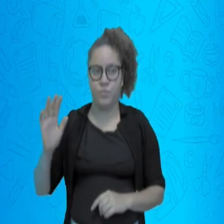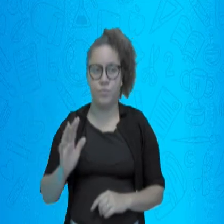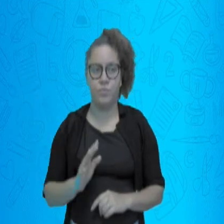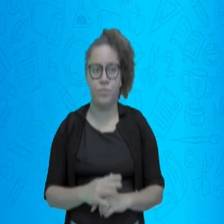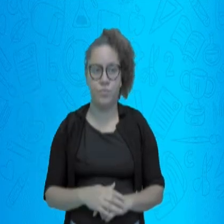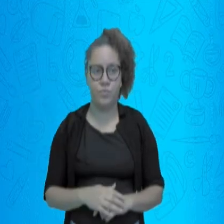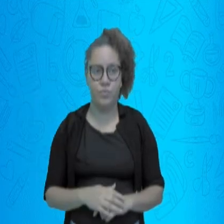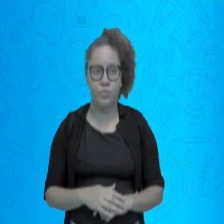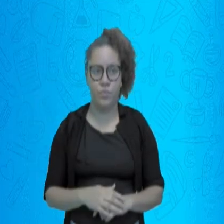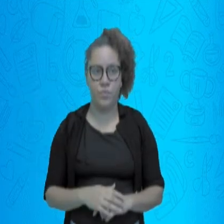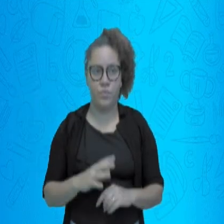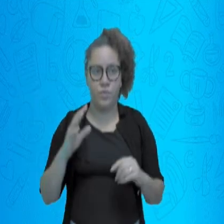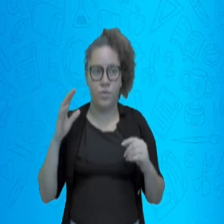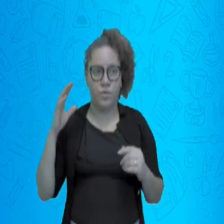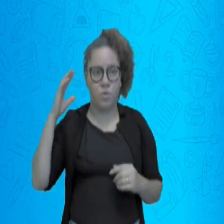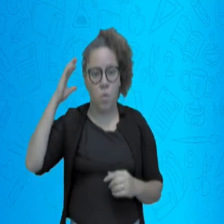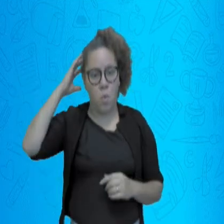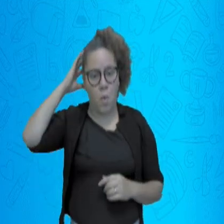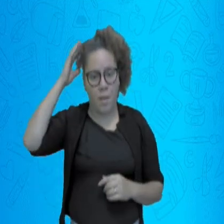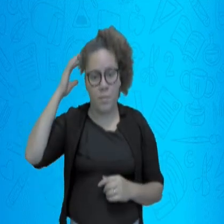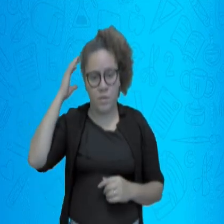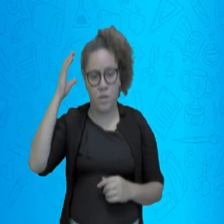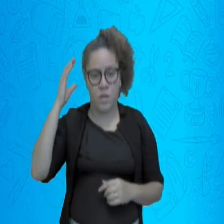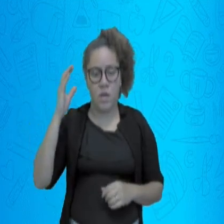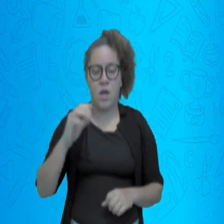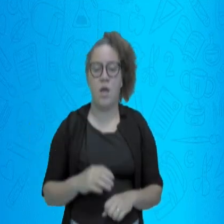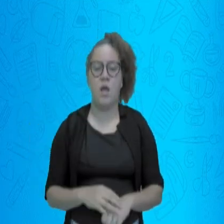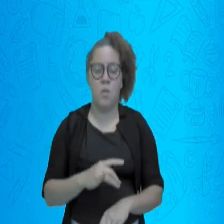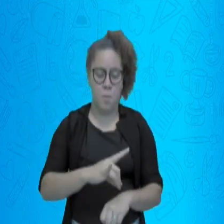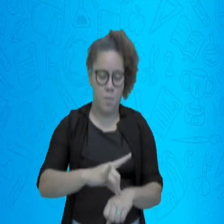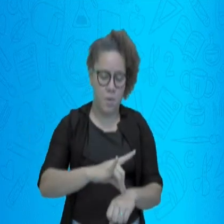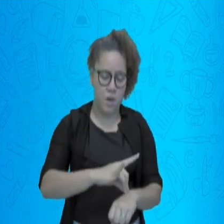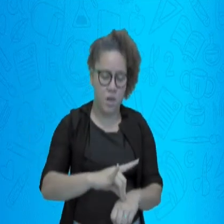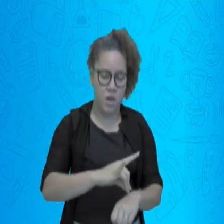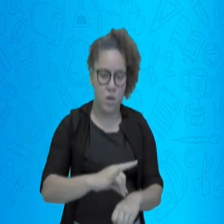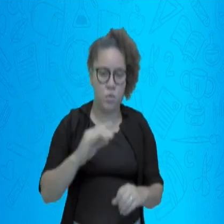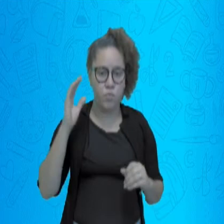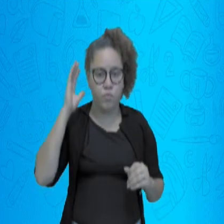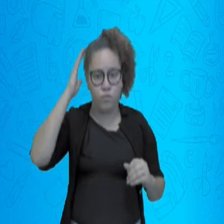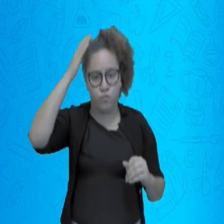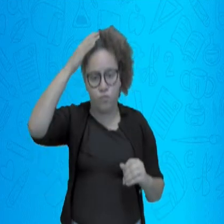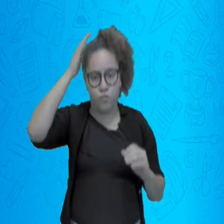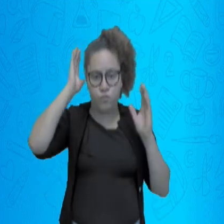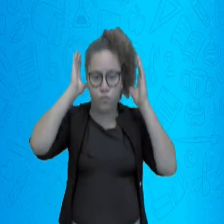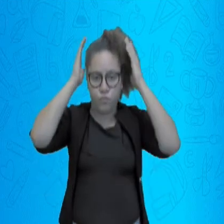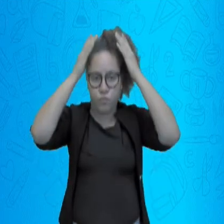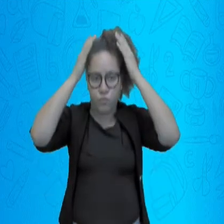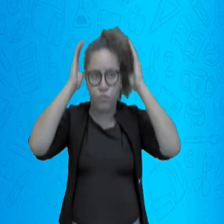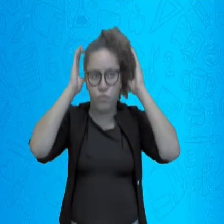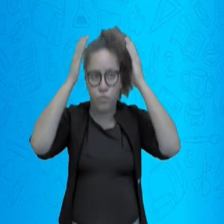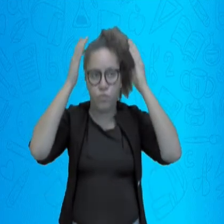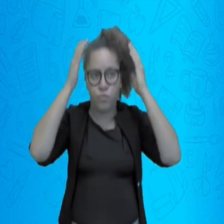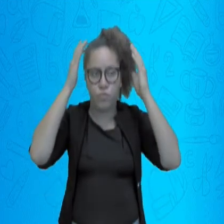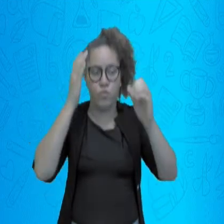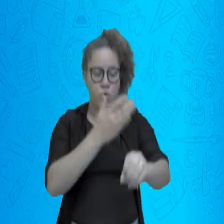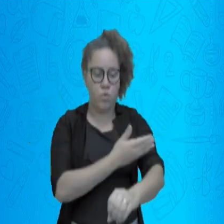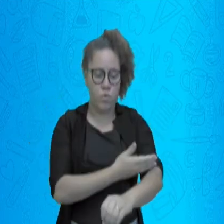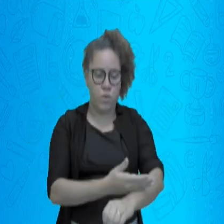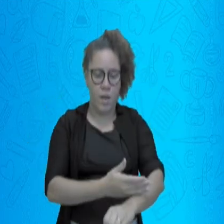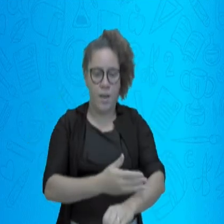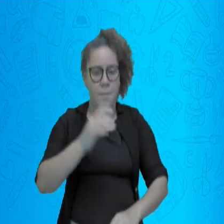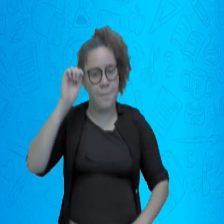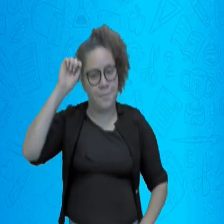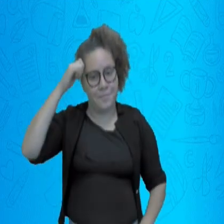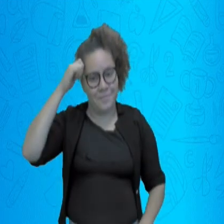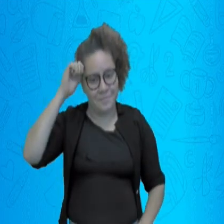dela. O cabelo dela é preto e curto e ela tem a cor da pele negra. Então,